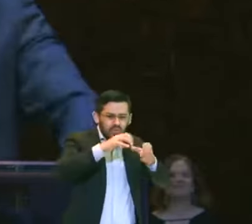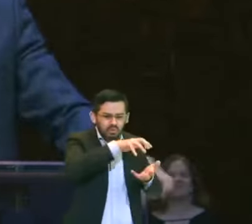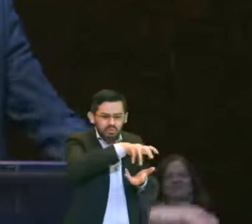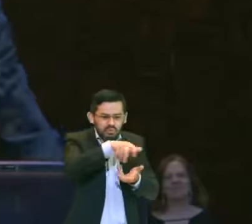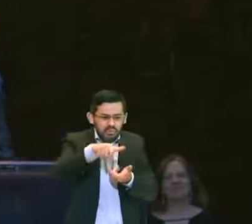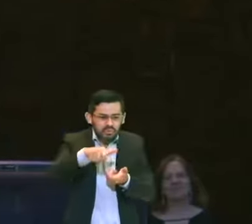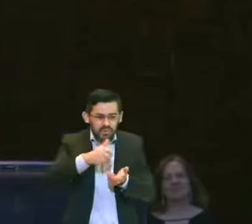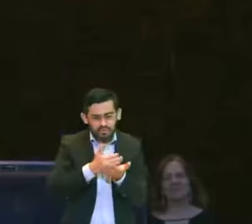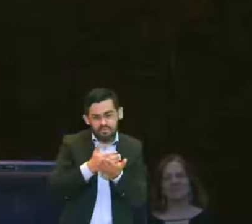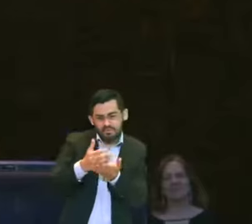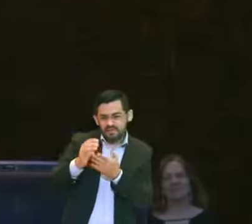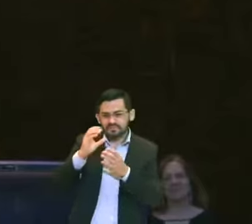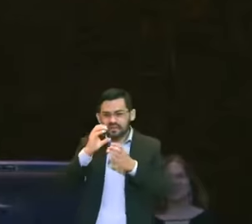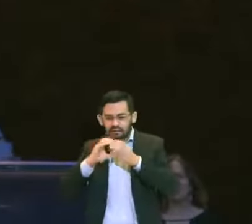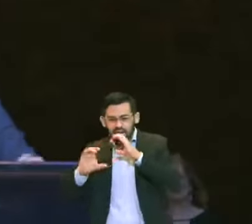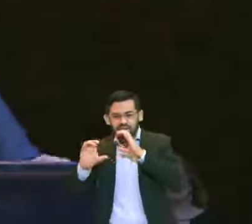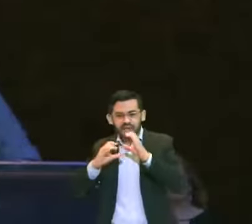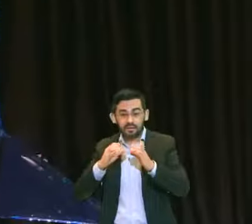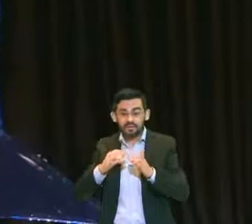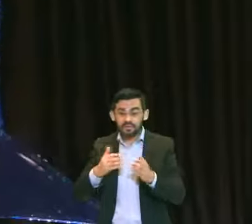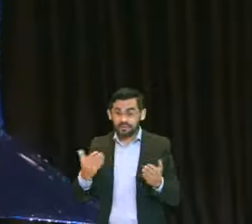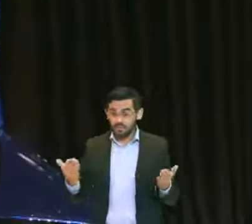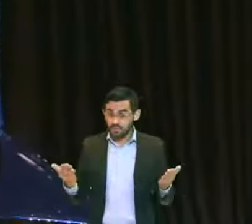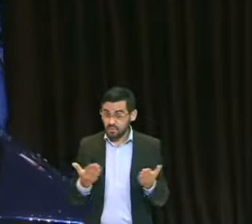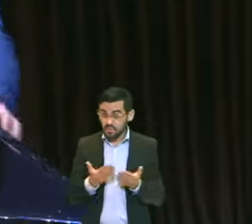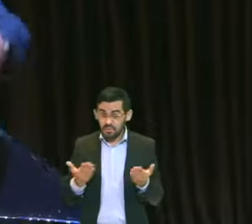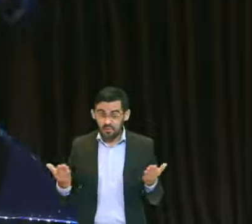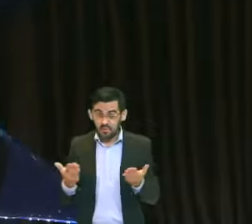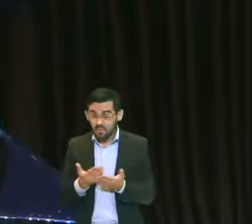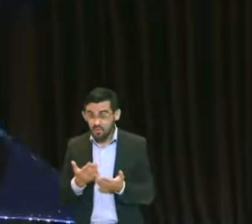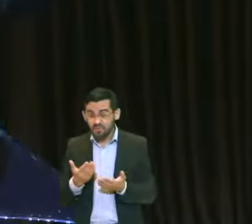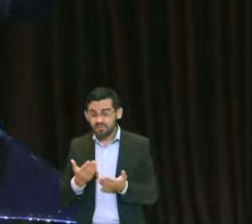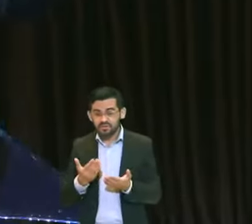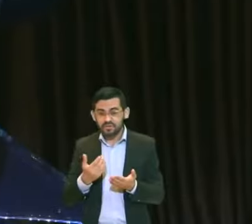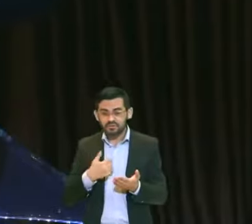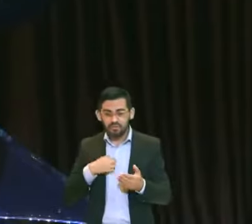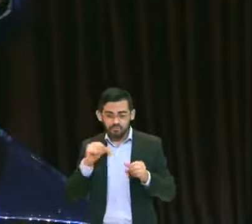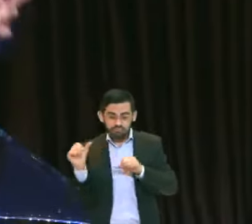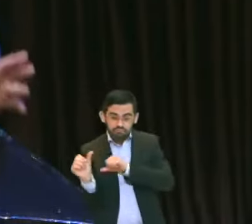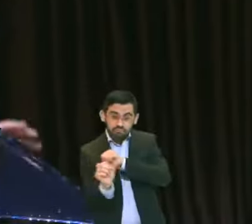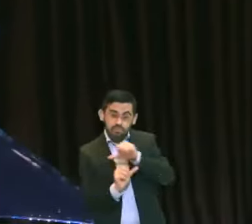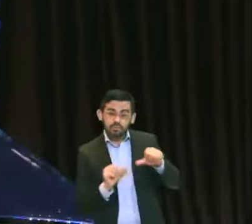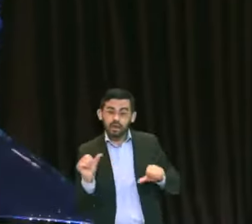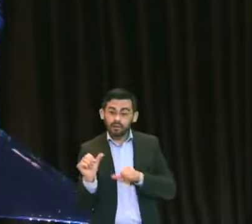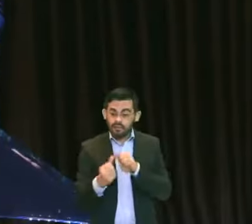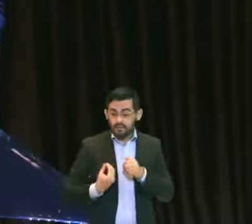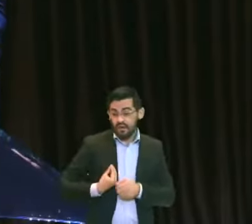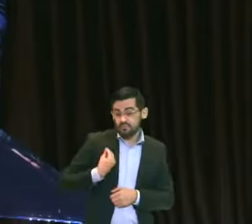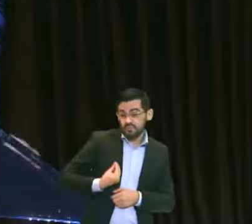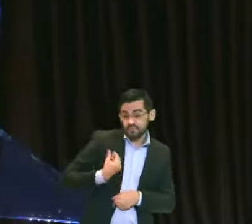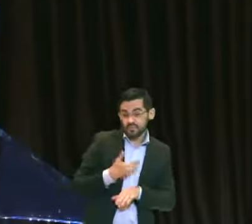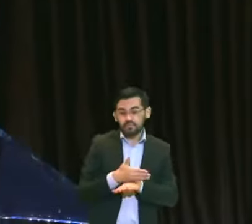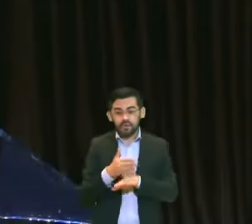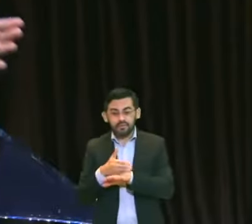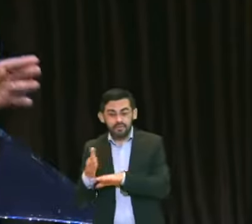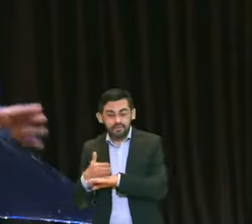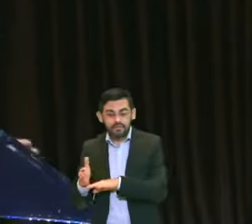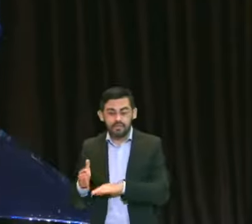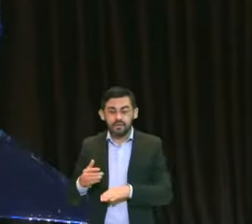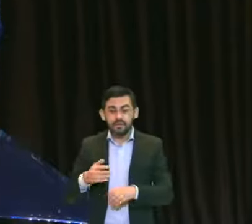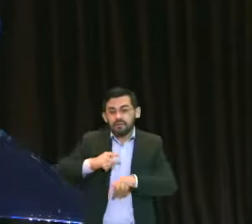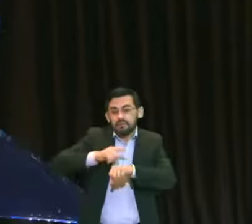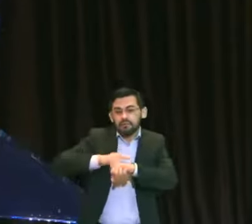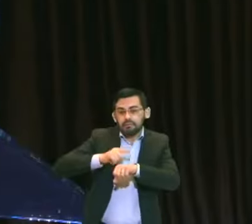Aí começa a cantar: de hoje em diante vou modificar o meu modo de vida. Naquele instante que